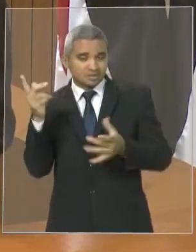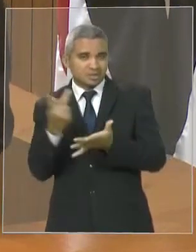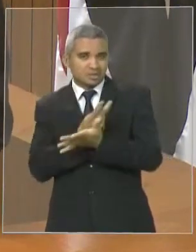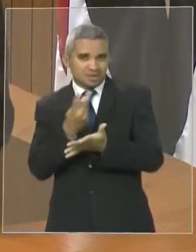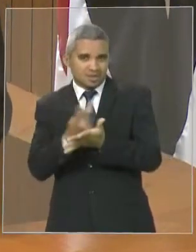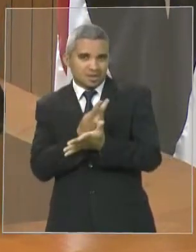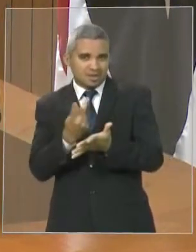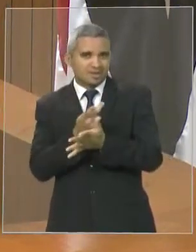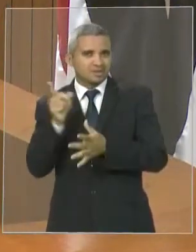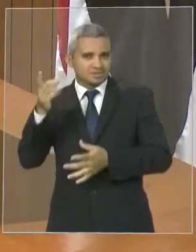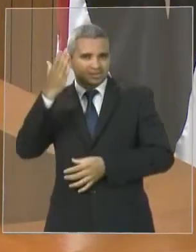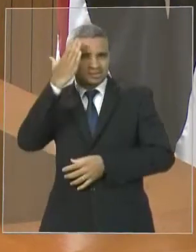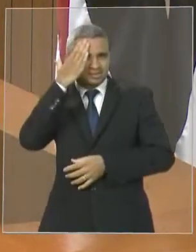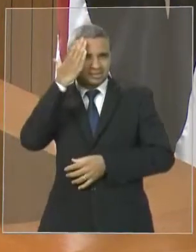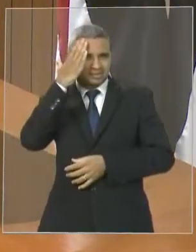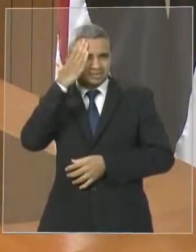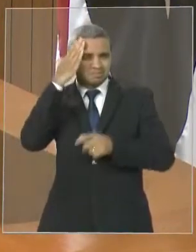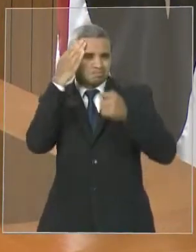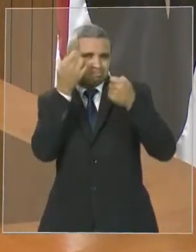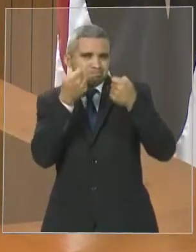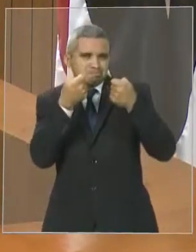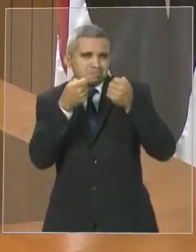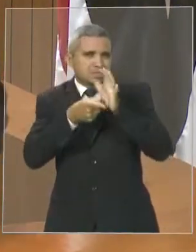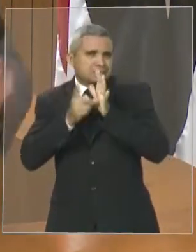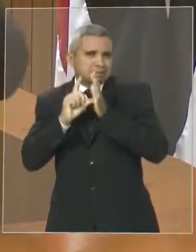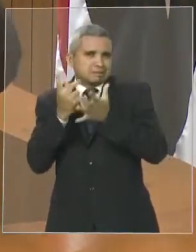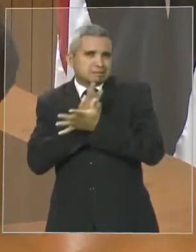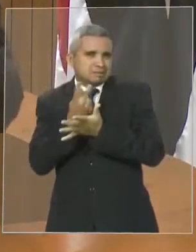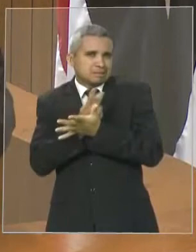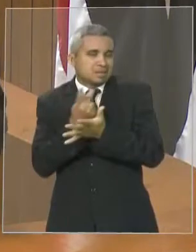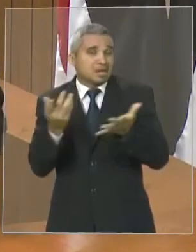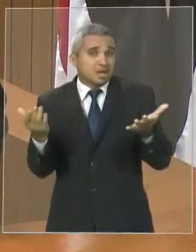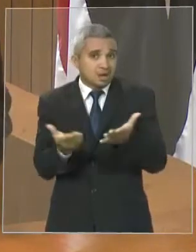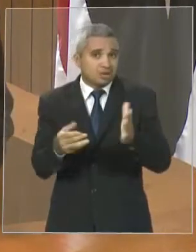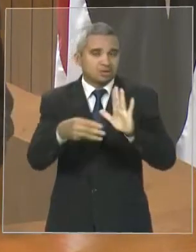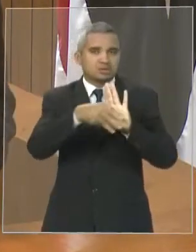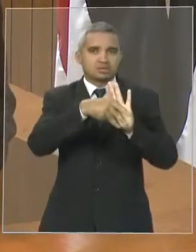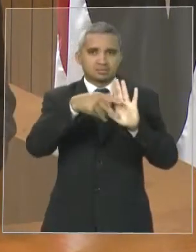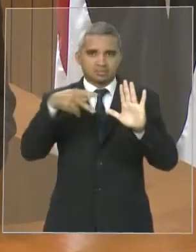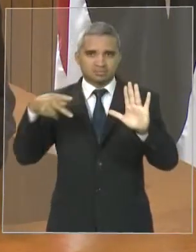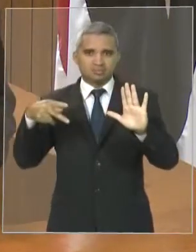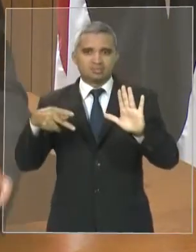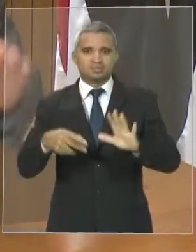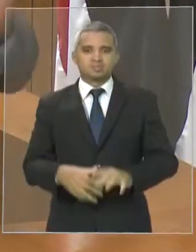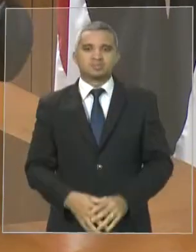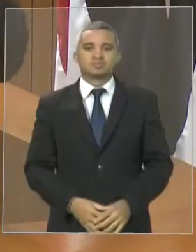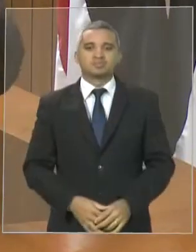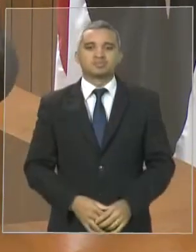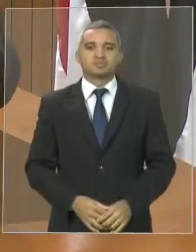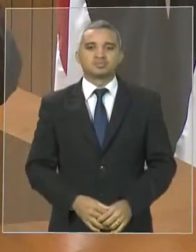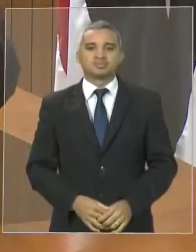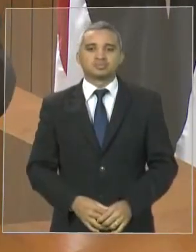essas matérias, tanto é que estabelece agora. E aí eu quero só lembrar, deputado Max Barros,